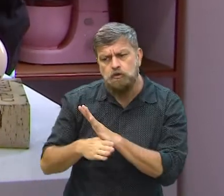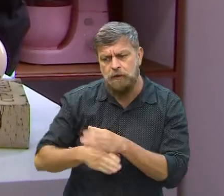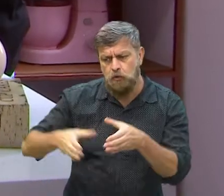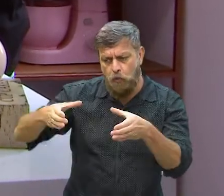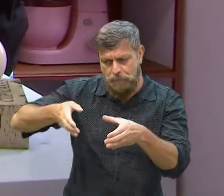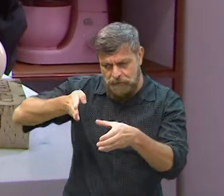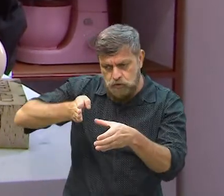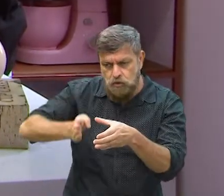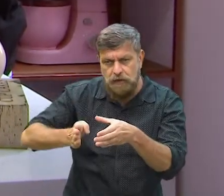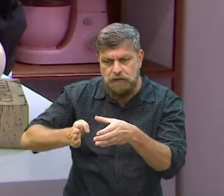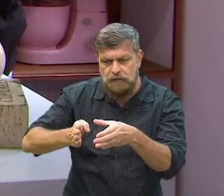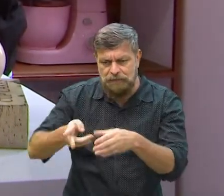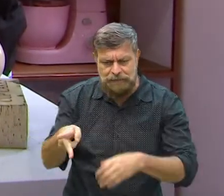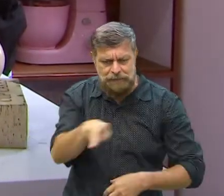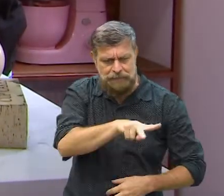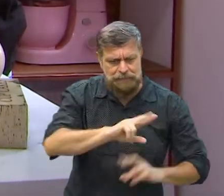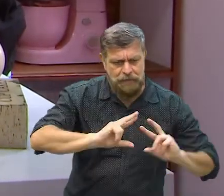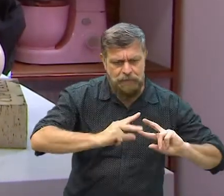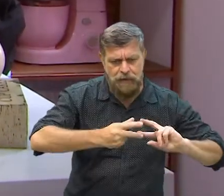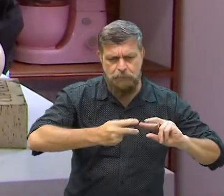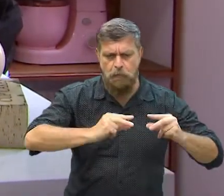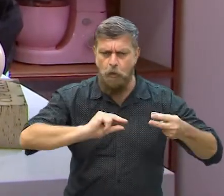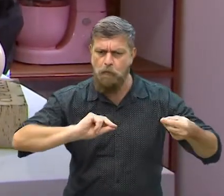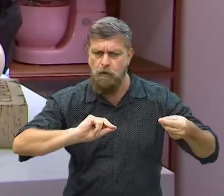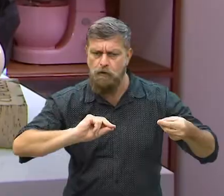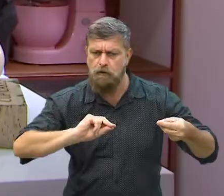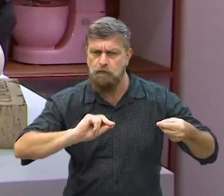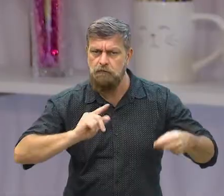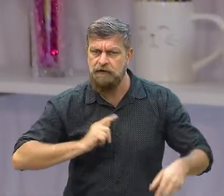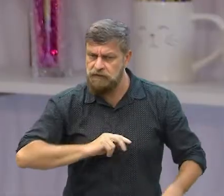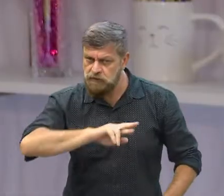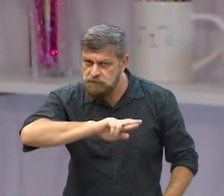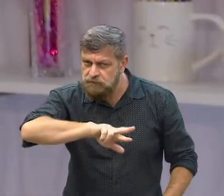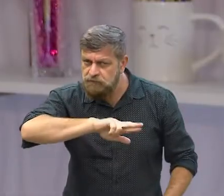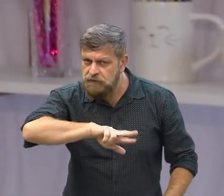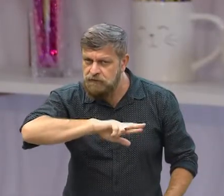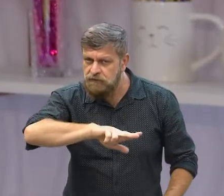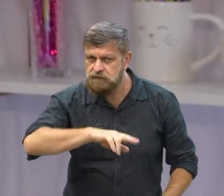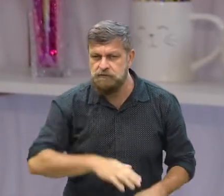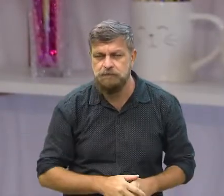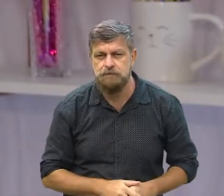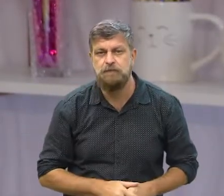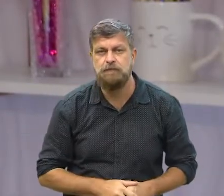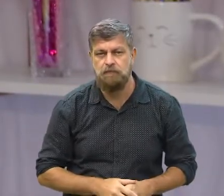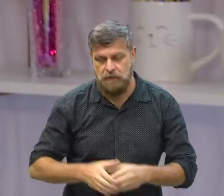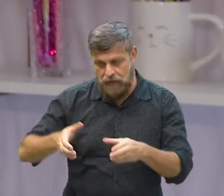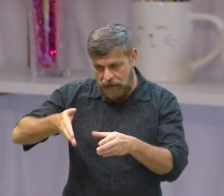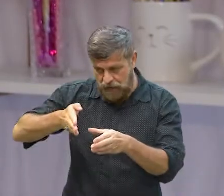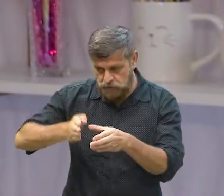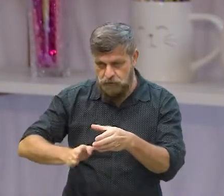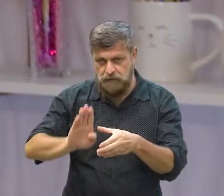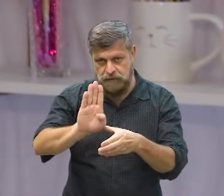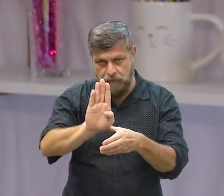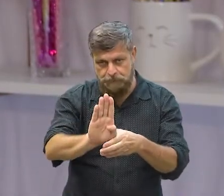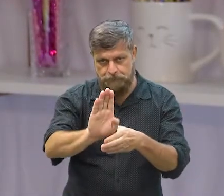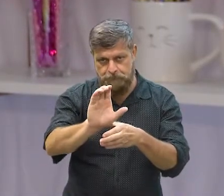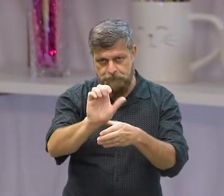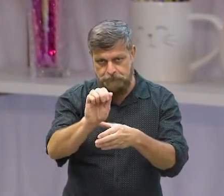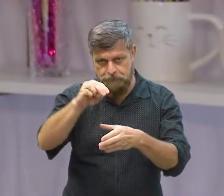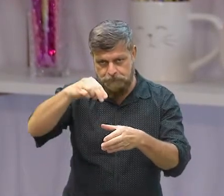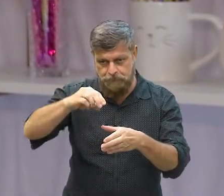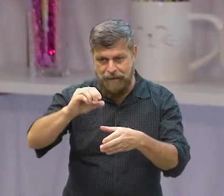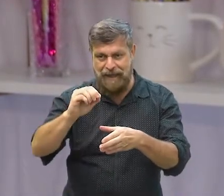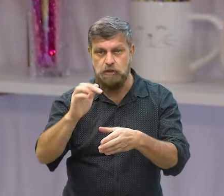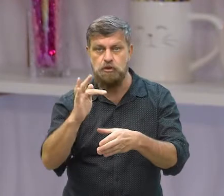aí, um bombom, isso é novidade, é É diferente, novidade, né? diferente. A torta banoffee, ela é um sucesso,